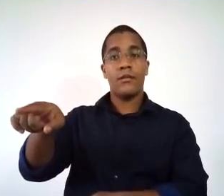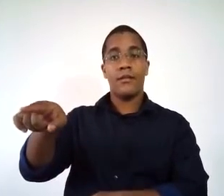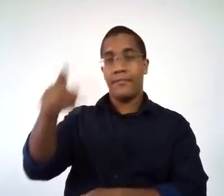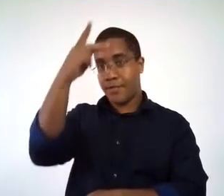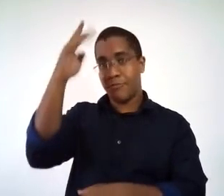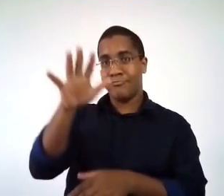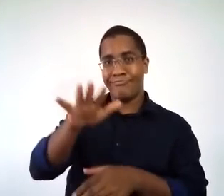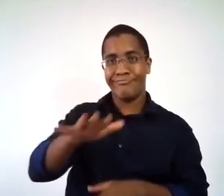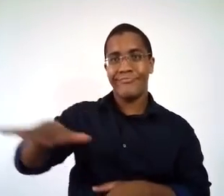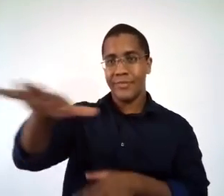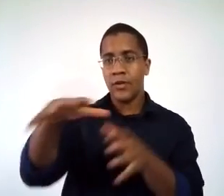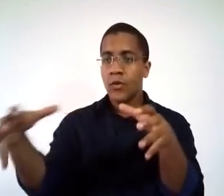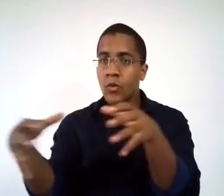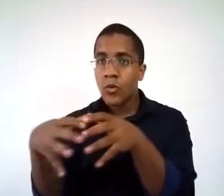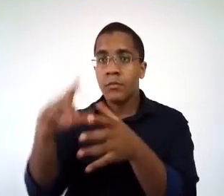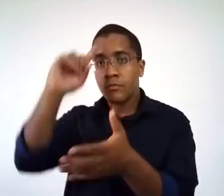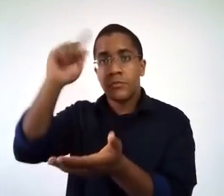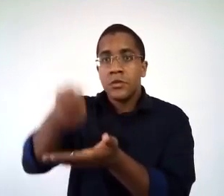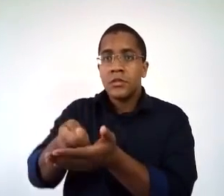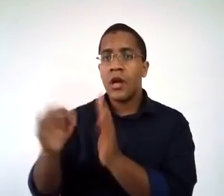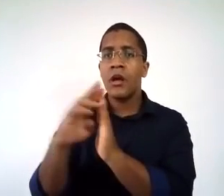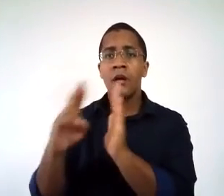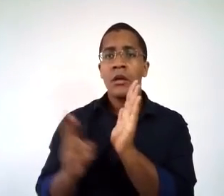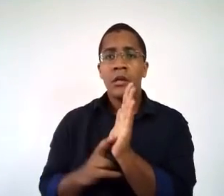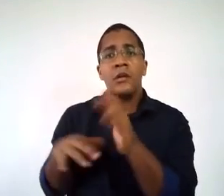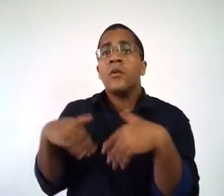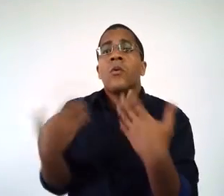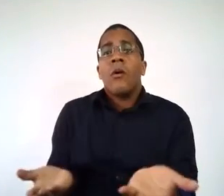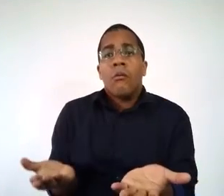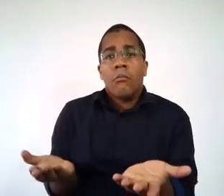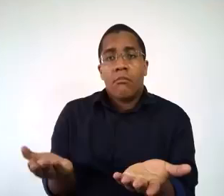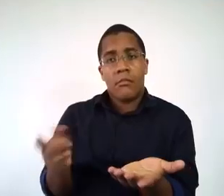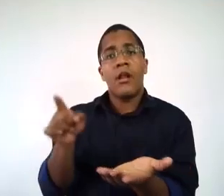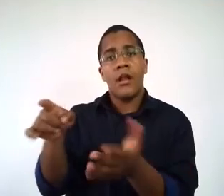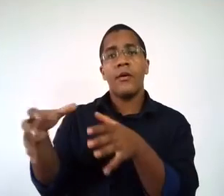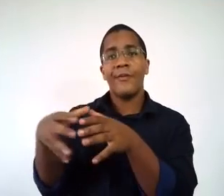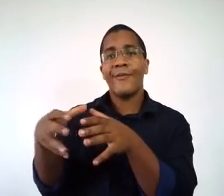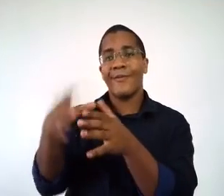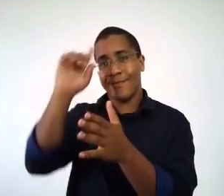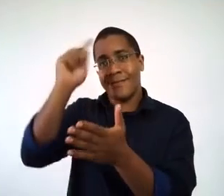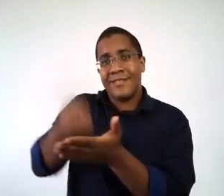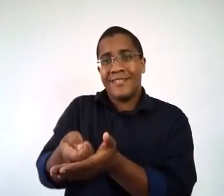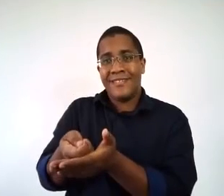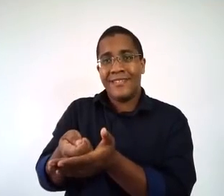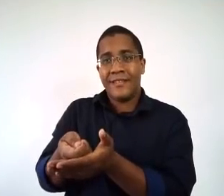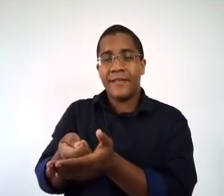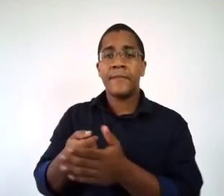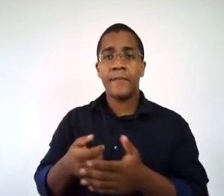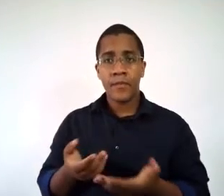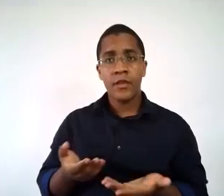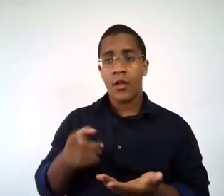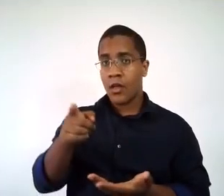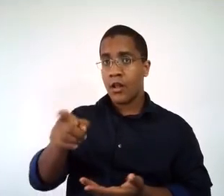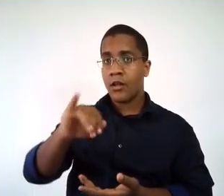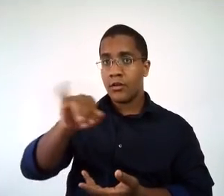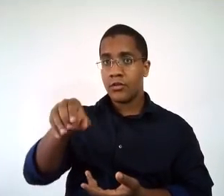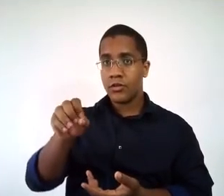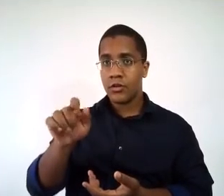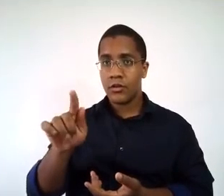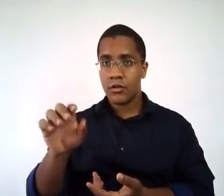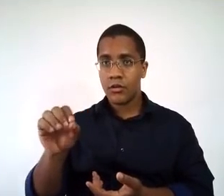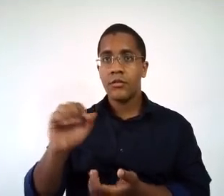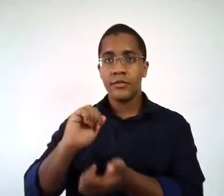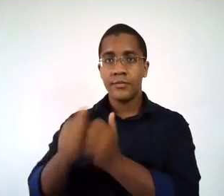pessoas envolvidas. É o grupo que vai participar que vai dizer qual é a regra pré-estabelecida. Os